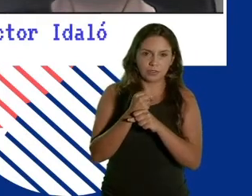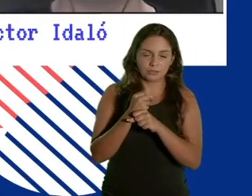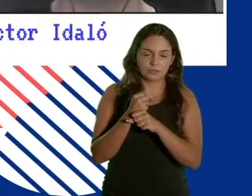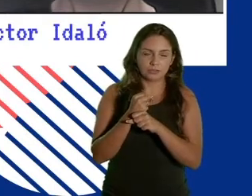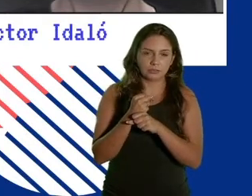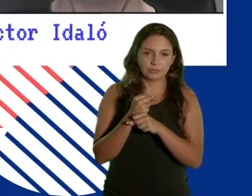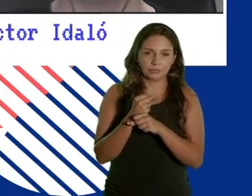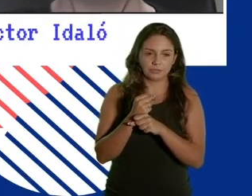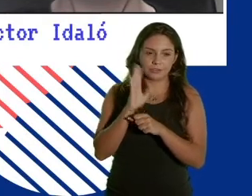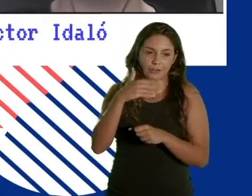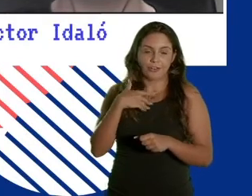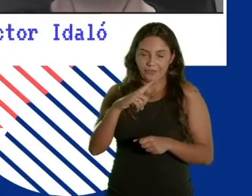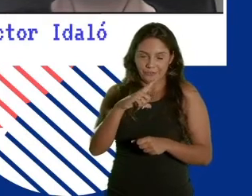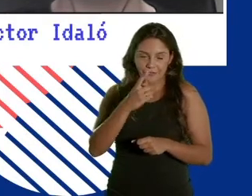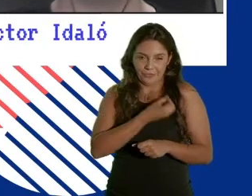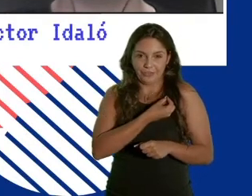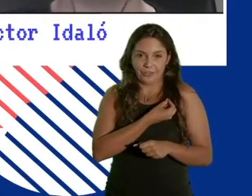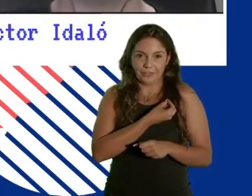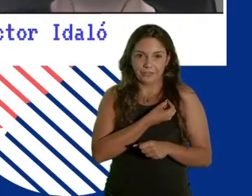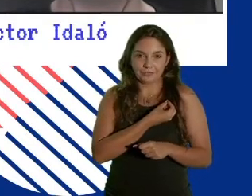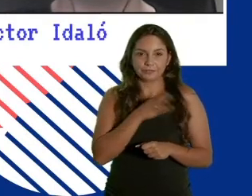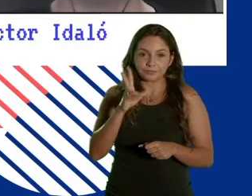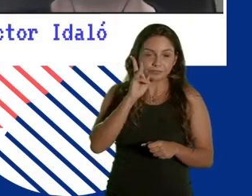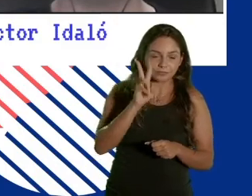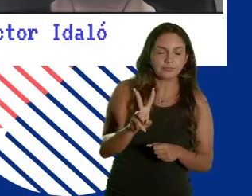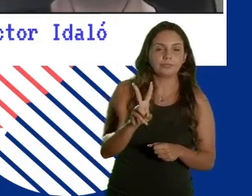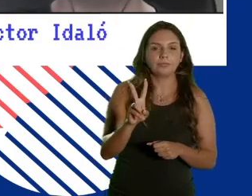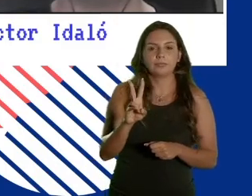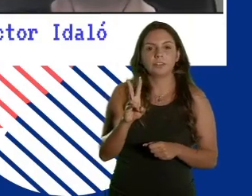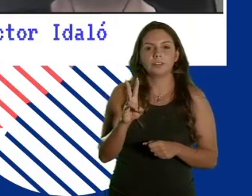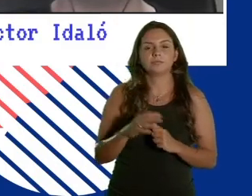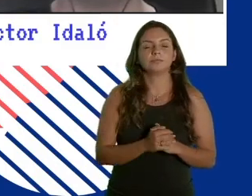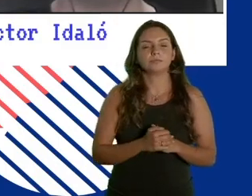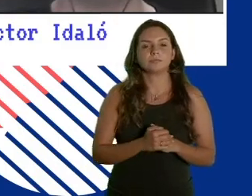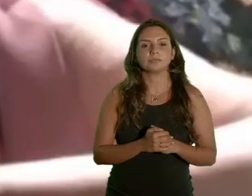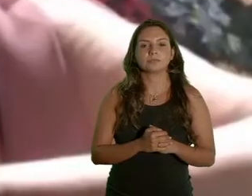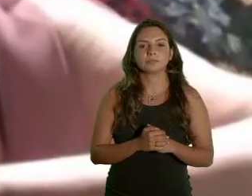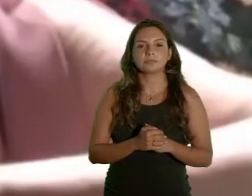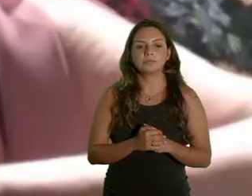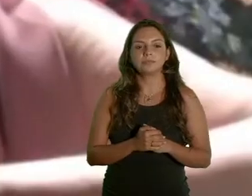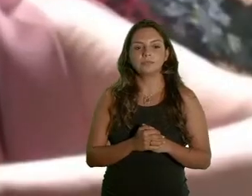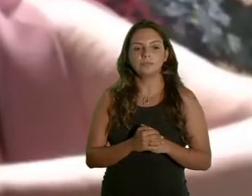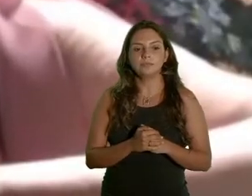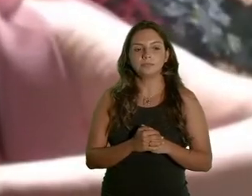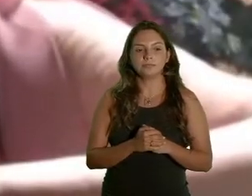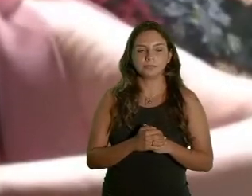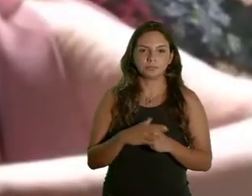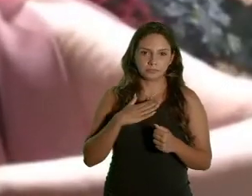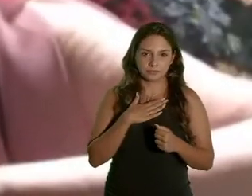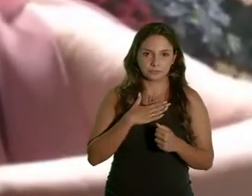tia Vilma já viveu, né? E é muita coisa que eu já vi, que já passei. Mas a